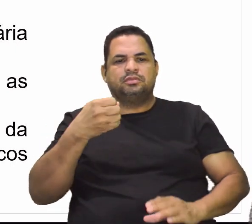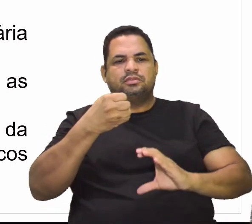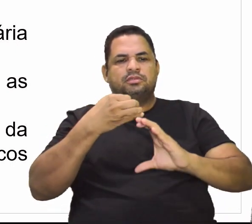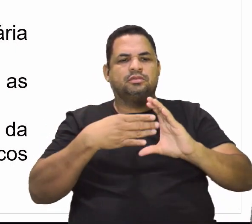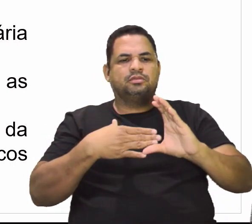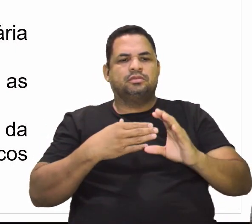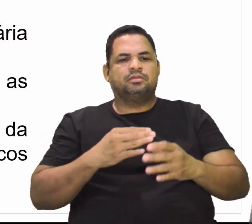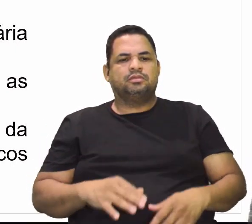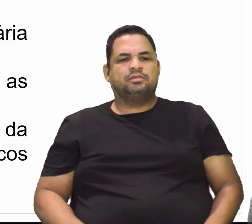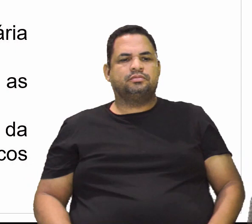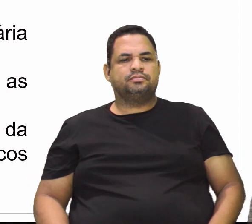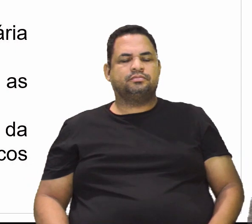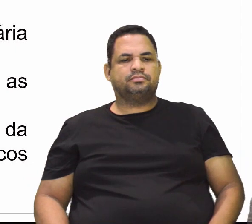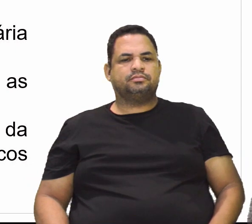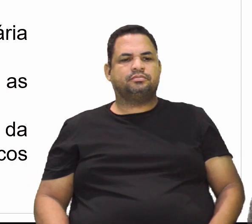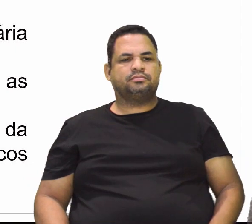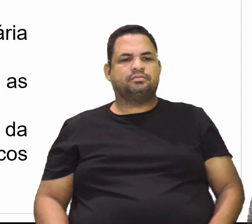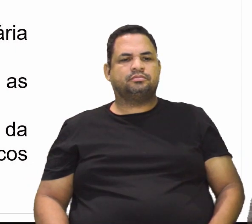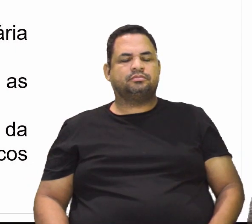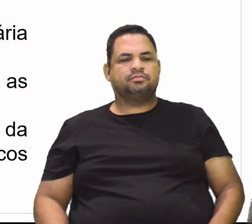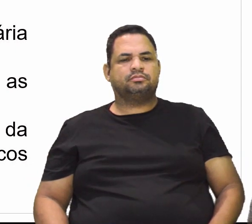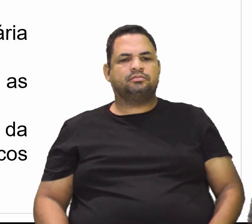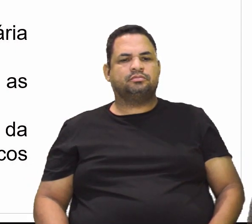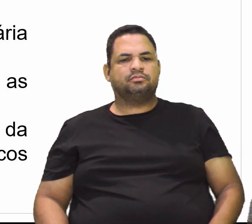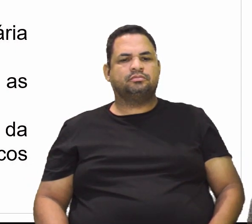caracterizou-se por...